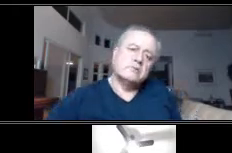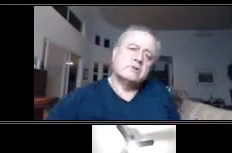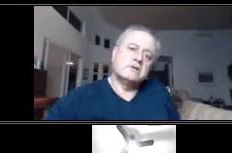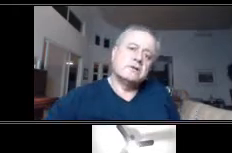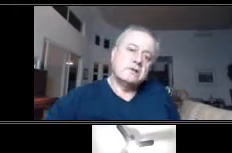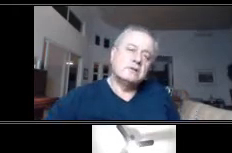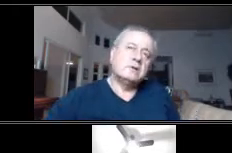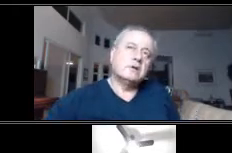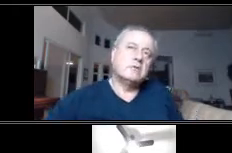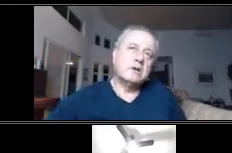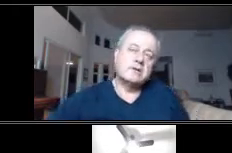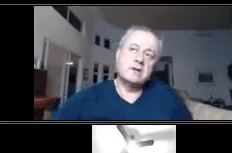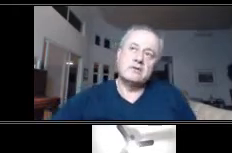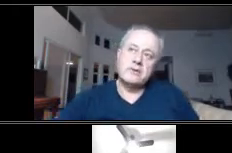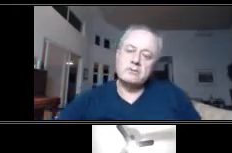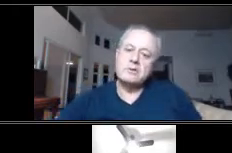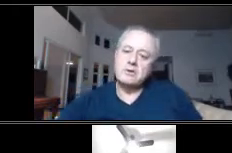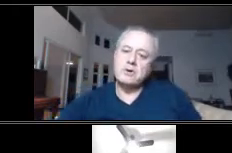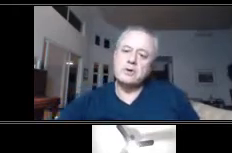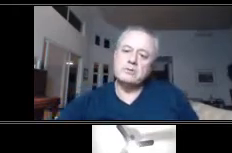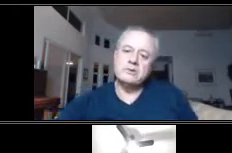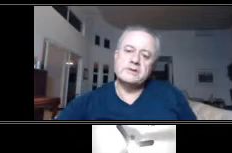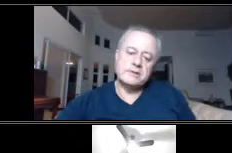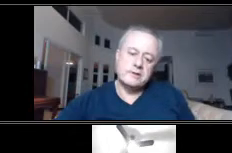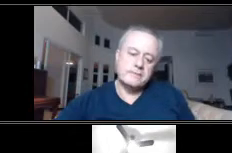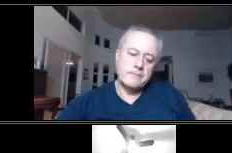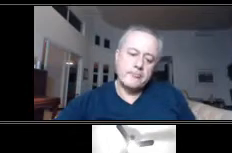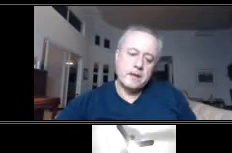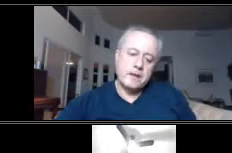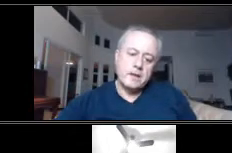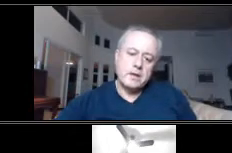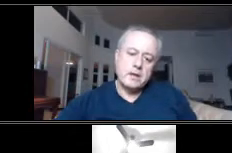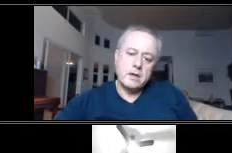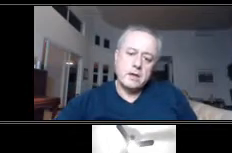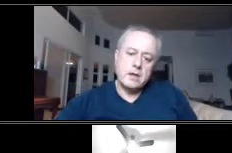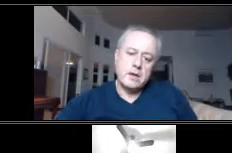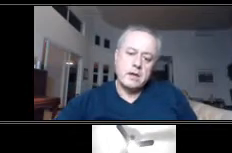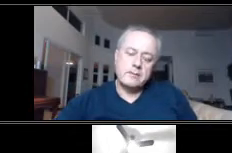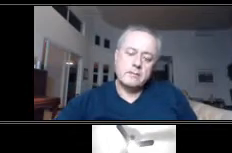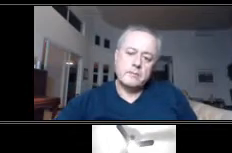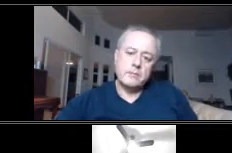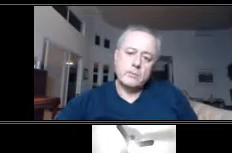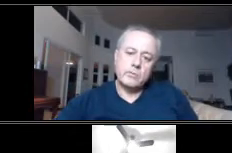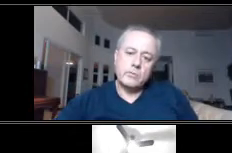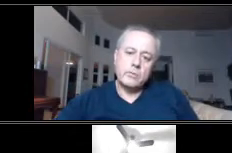Isso já vamos adiantando então essa questão de não amadurecer.